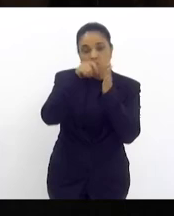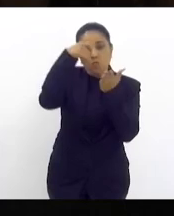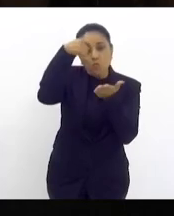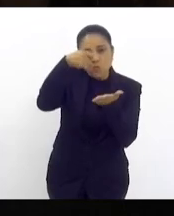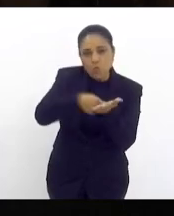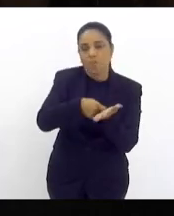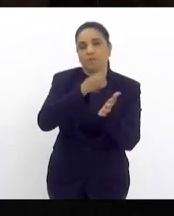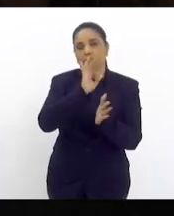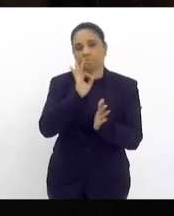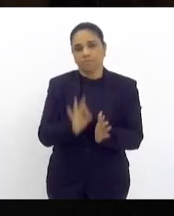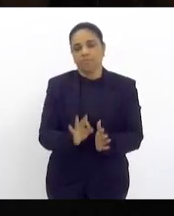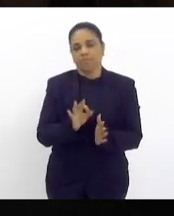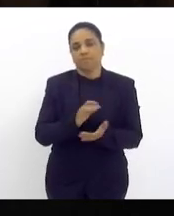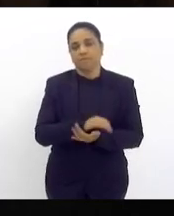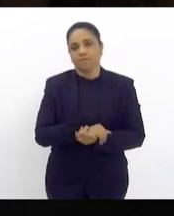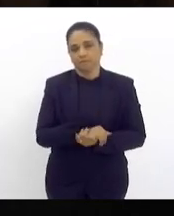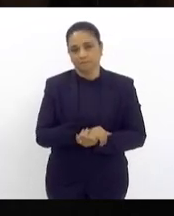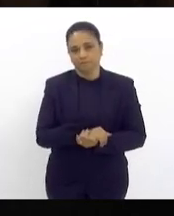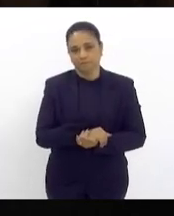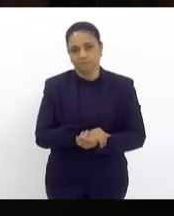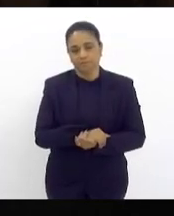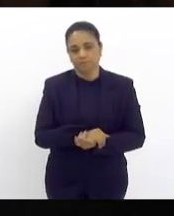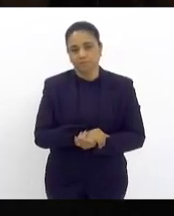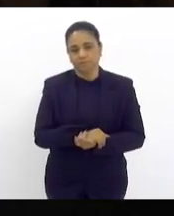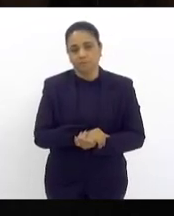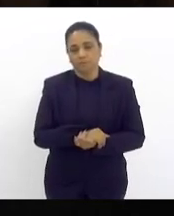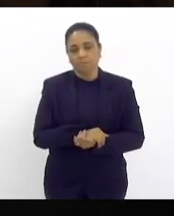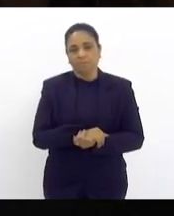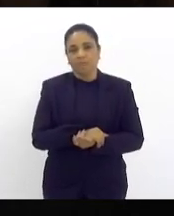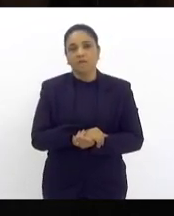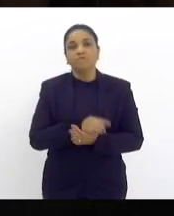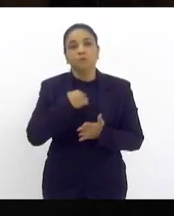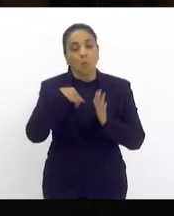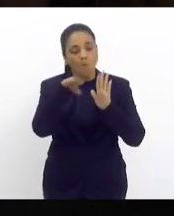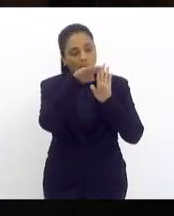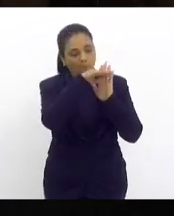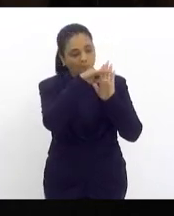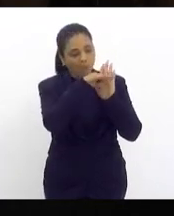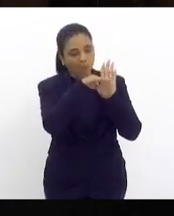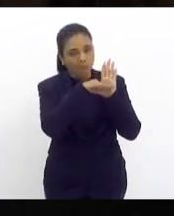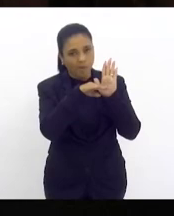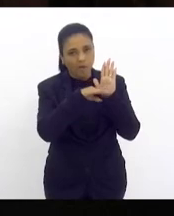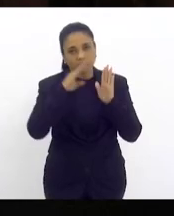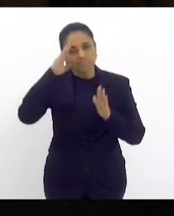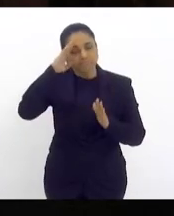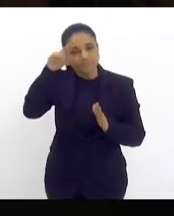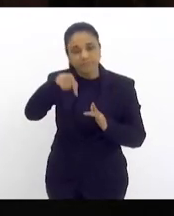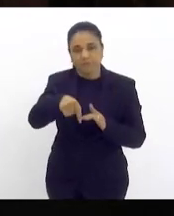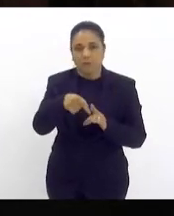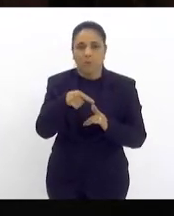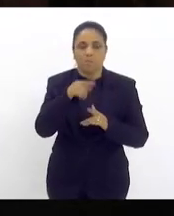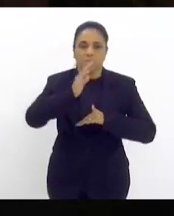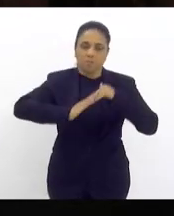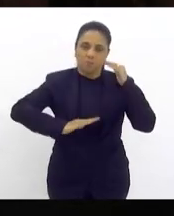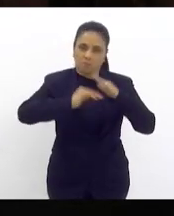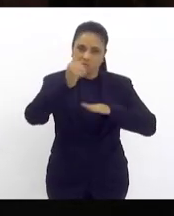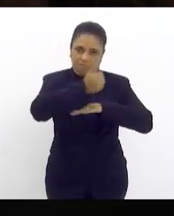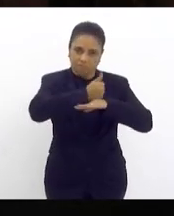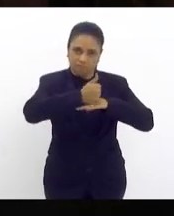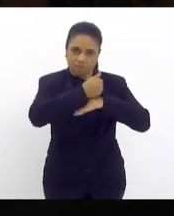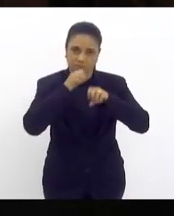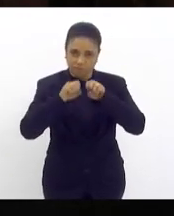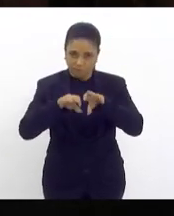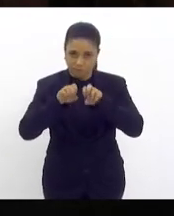cumpridas digo isso porque foram pautas que estão são fundamentais para categoria mas também